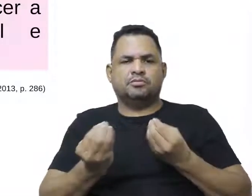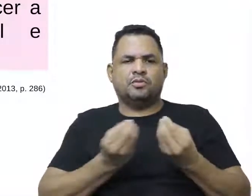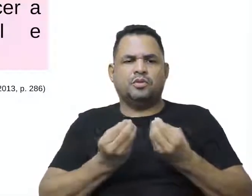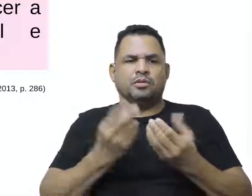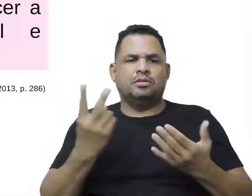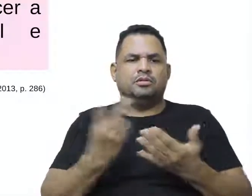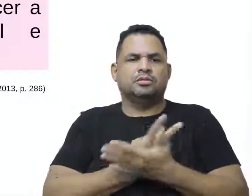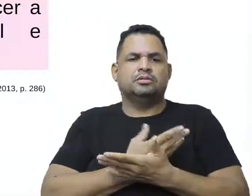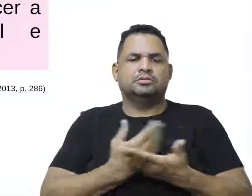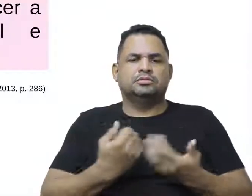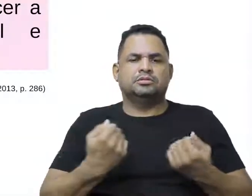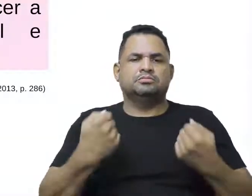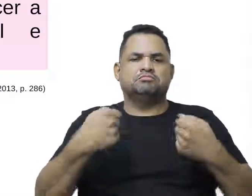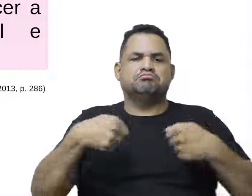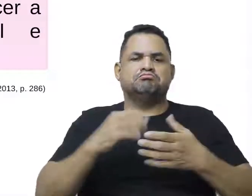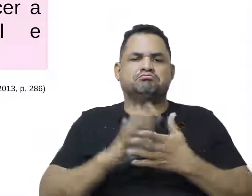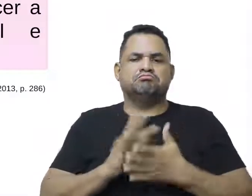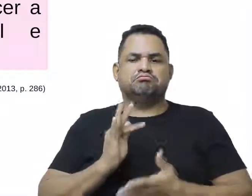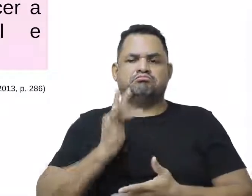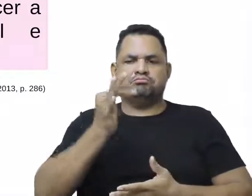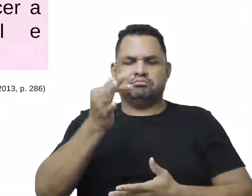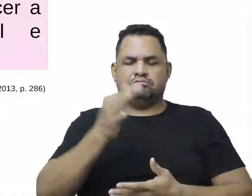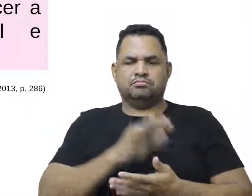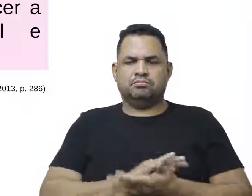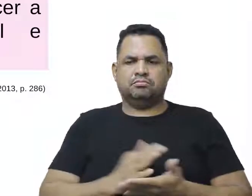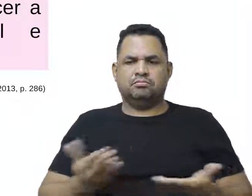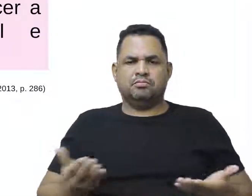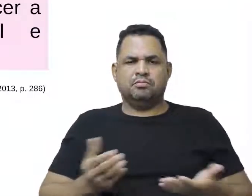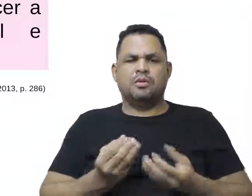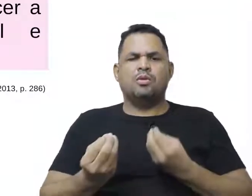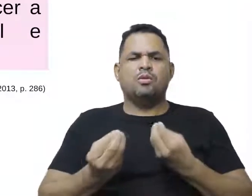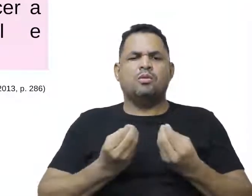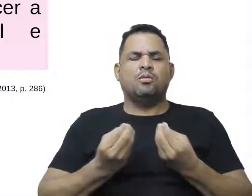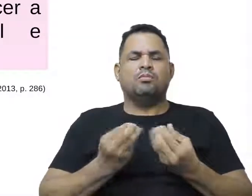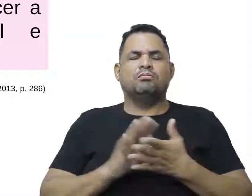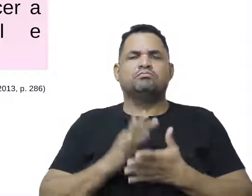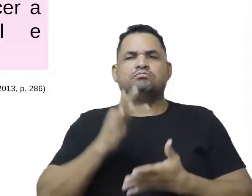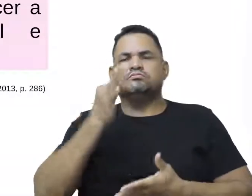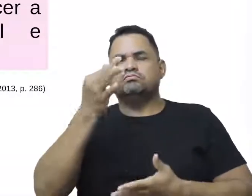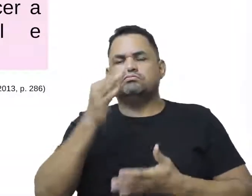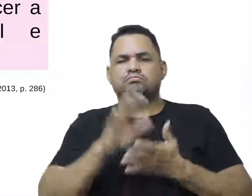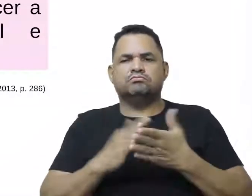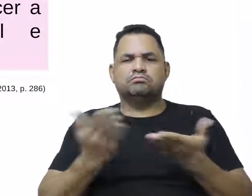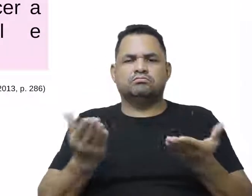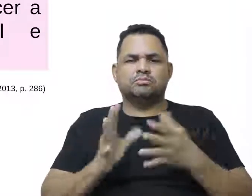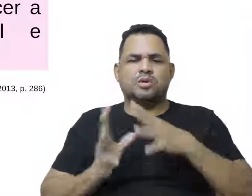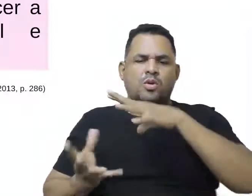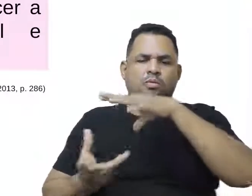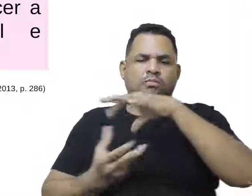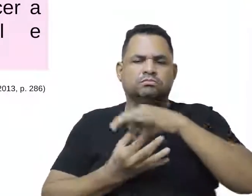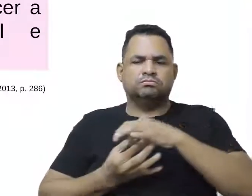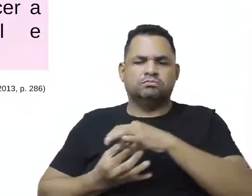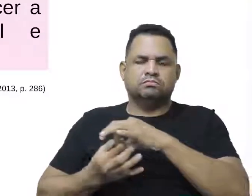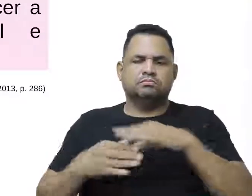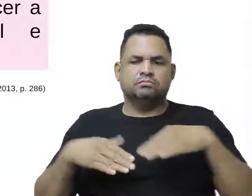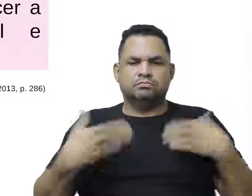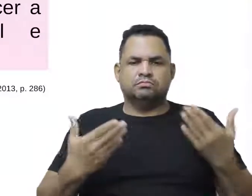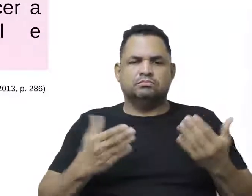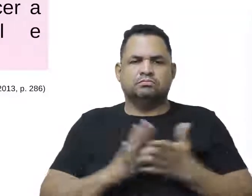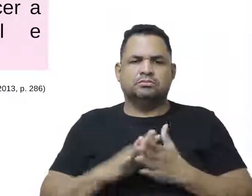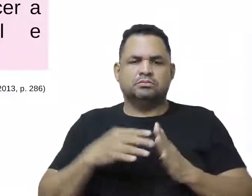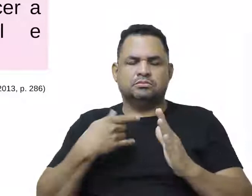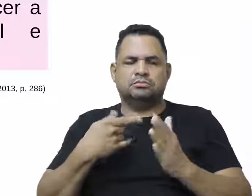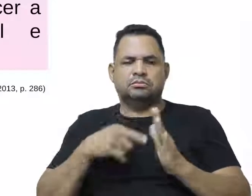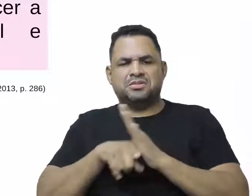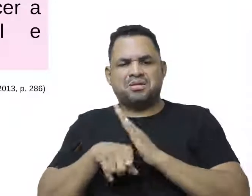seu funcionamento atual e suas possibilidades futuras né como que vai ser o Futuro A partir dessa globalização não é isso